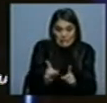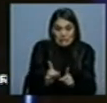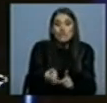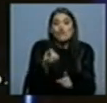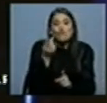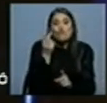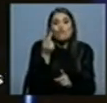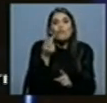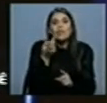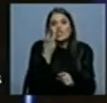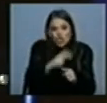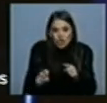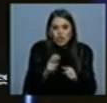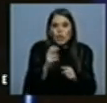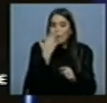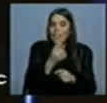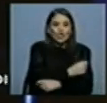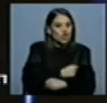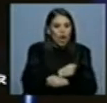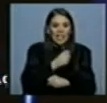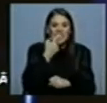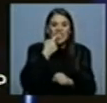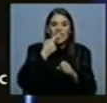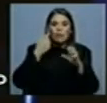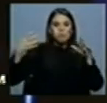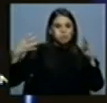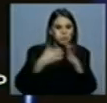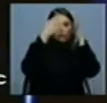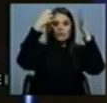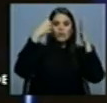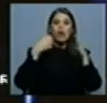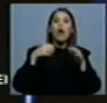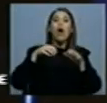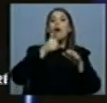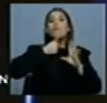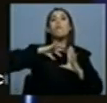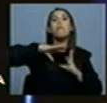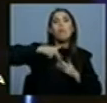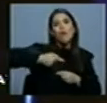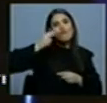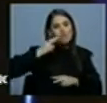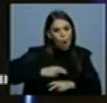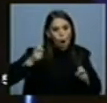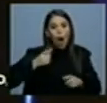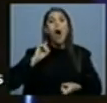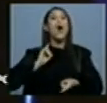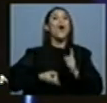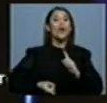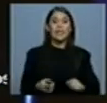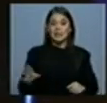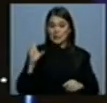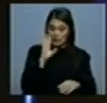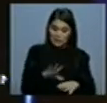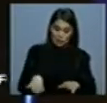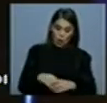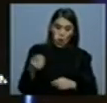elétricas, como que ia simular o choque de asteroides com a atmosfera de Marte. Então descobriram o seguinte: se nós introduzimos nesta